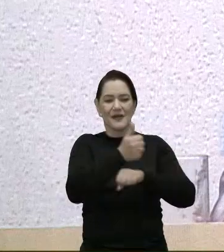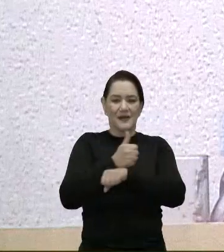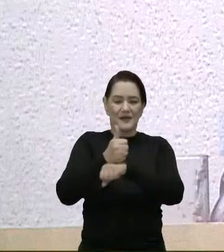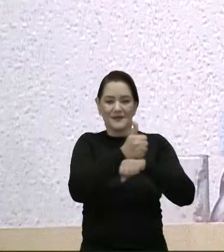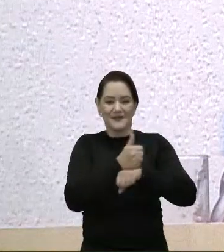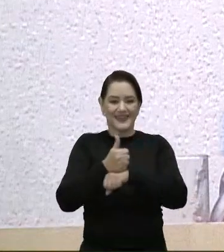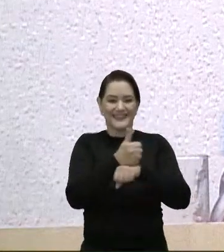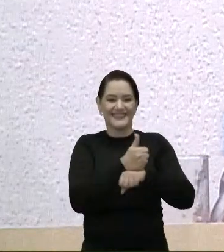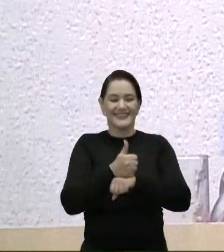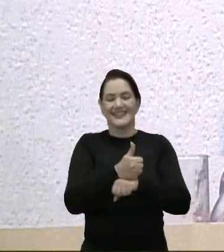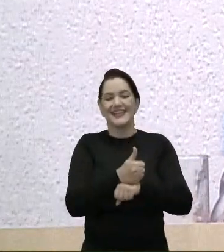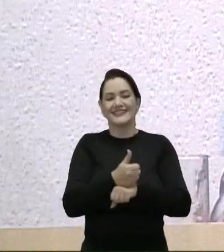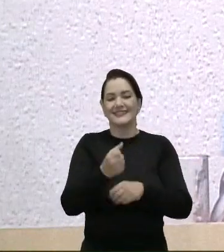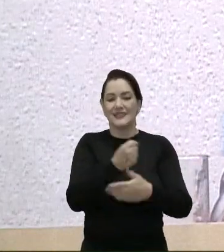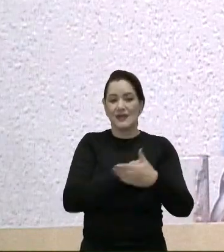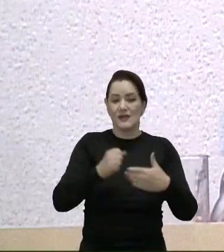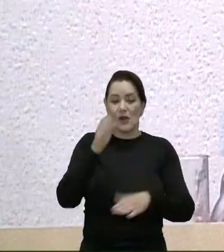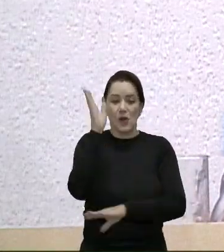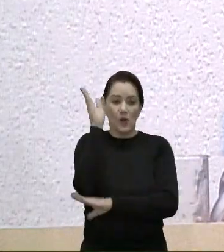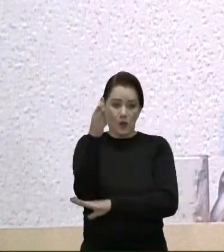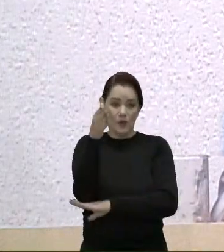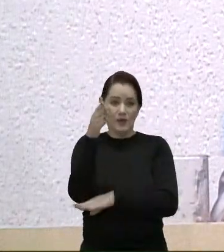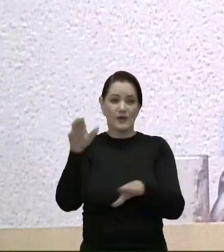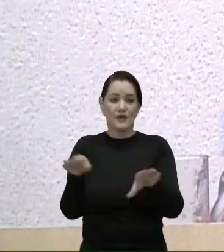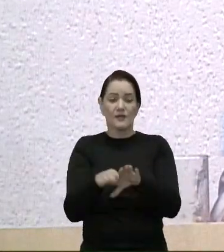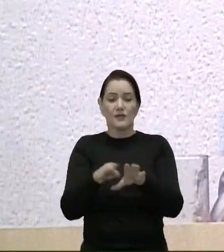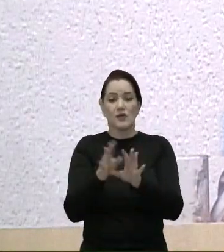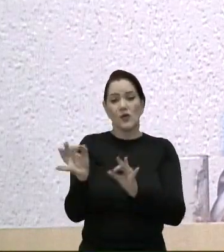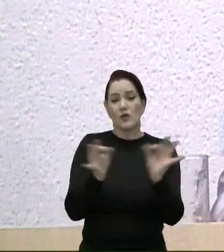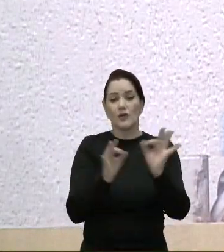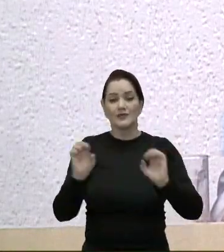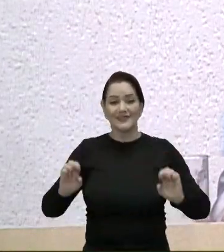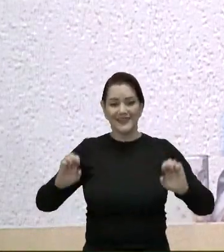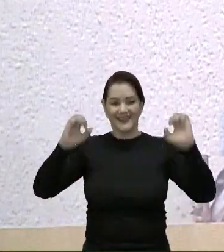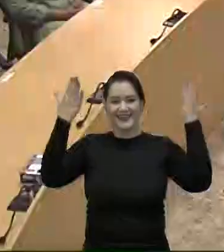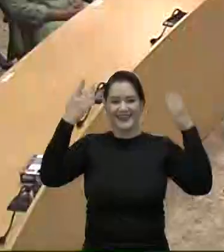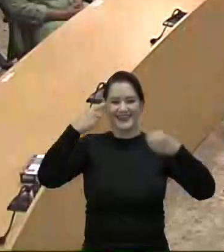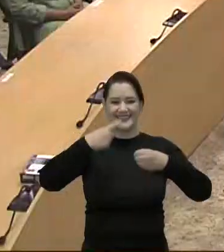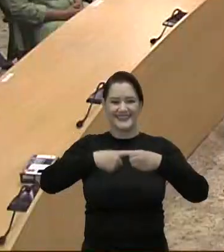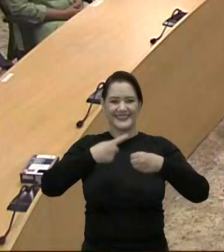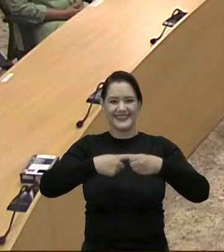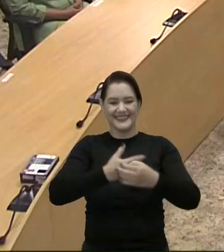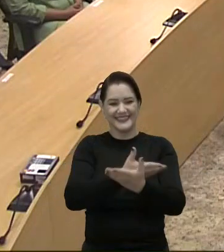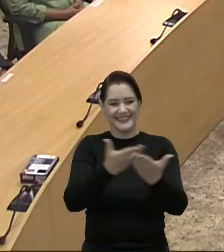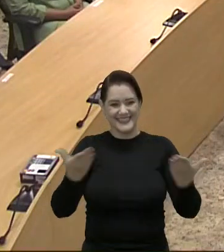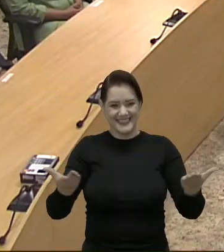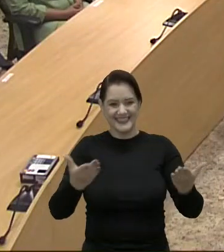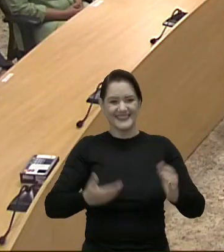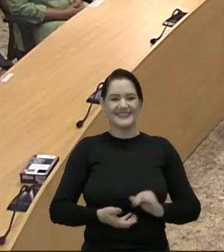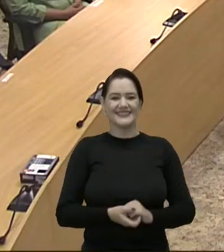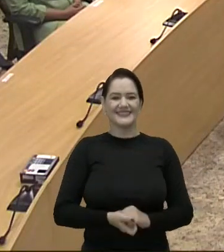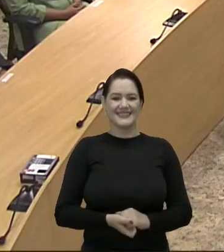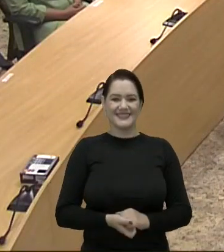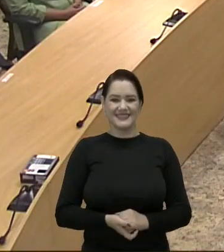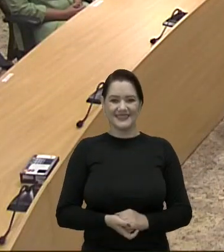da gastronomia, hotelaria e da organização de eventos da nossa cidade. Gostaria que vocês...